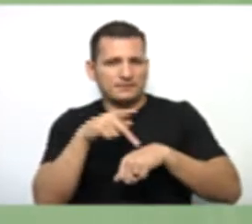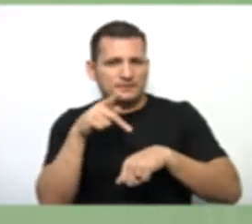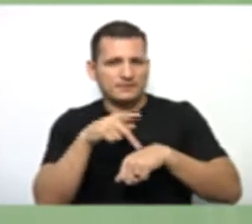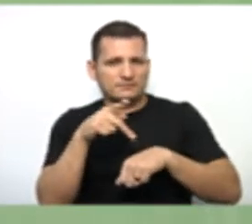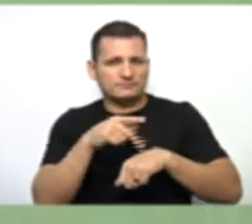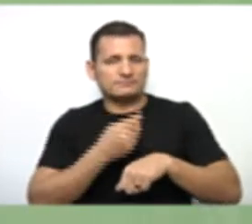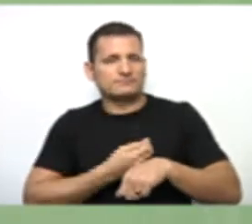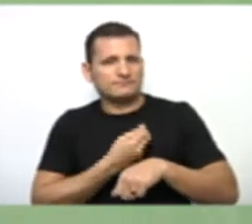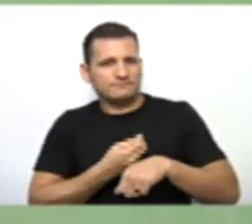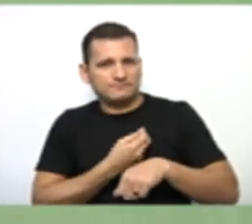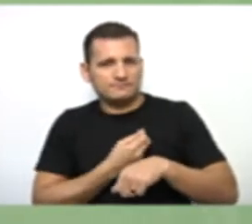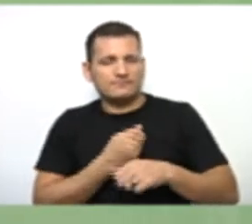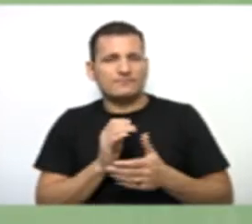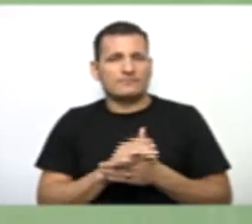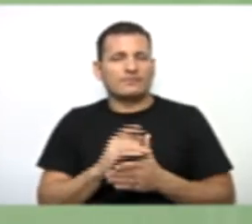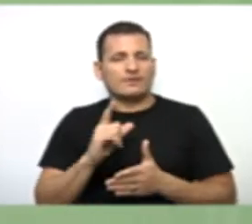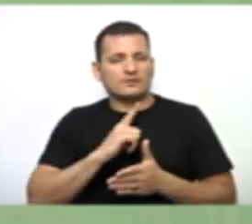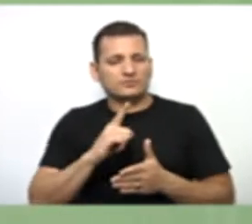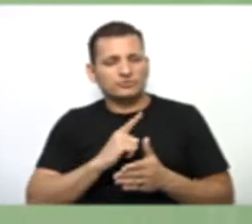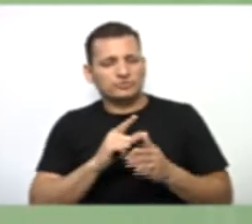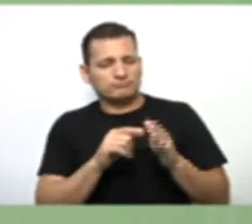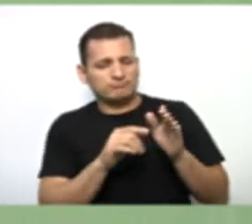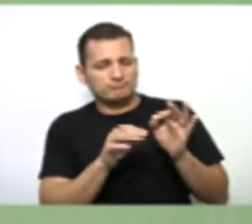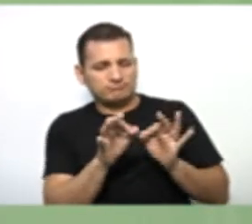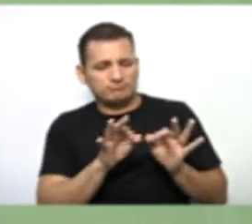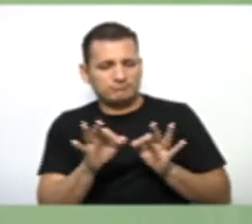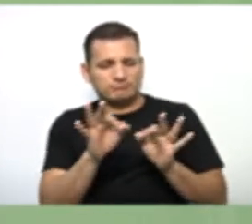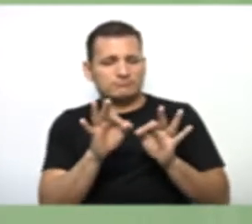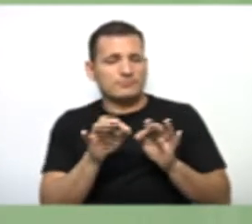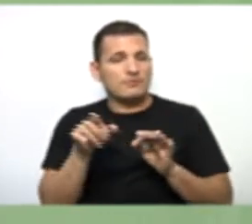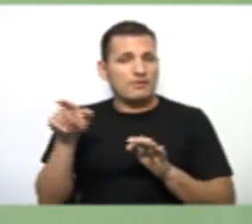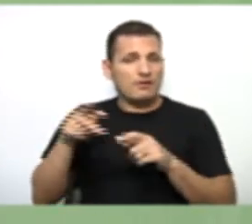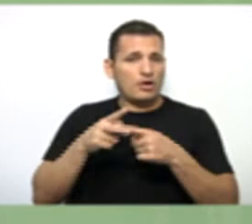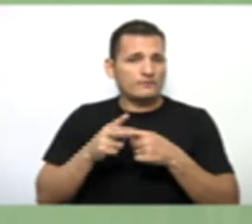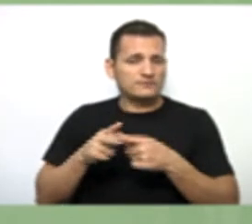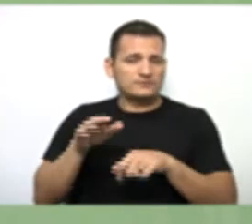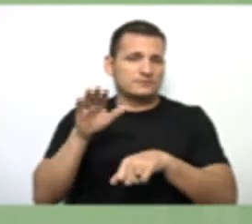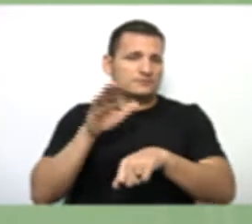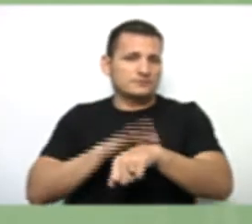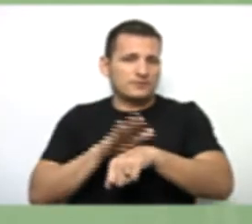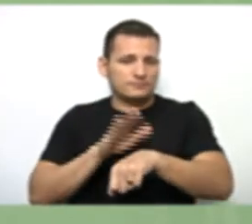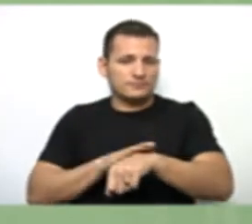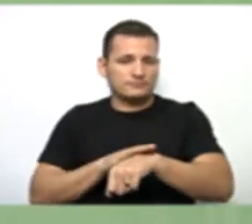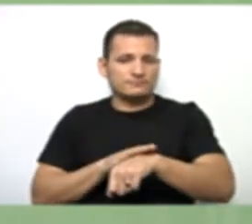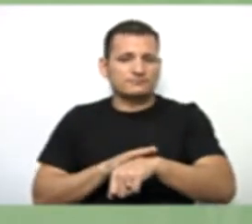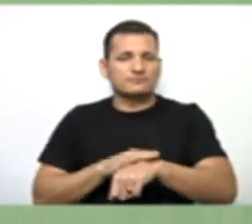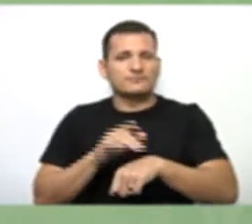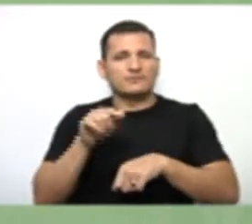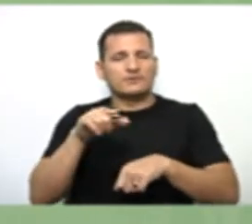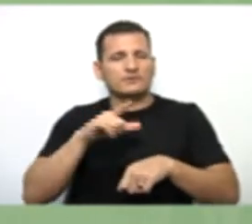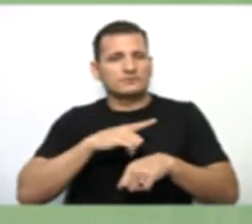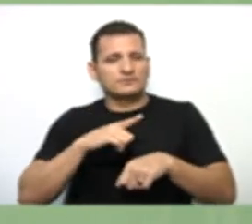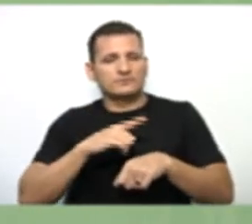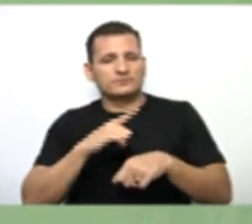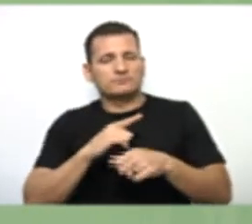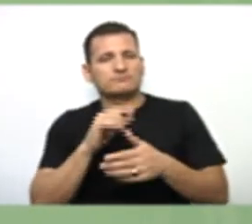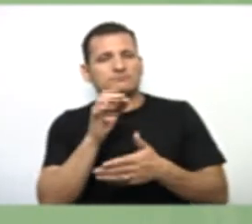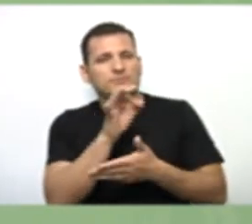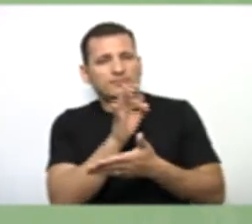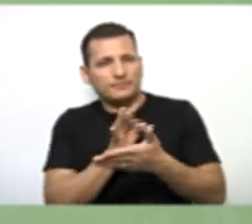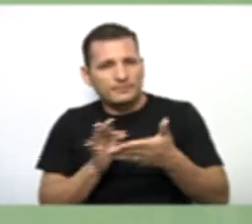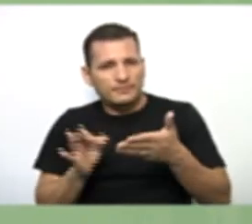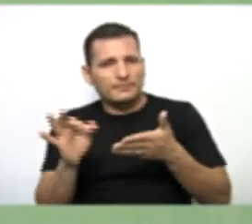da vida e tinha sido confeccionada na oficina do tempo. Era adornada com